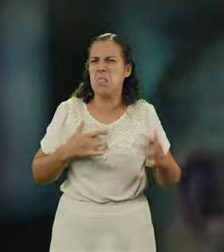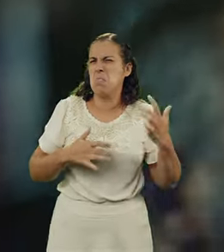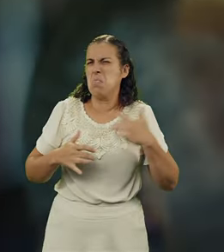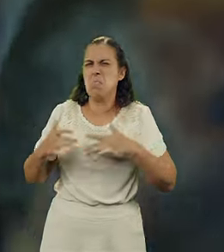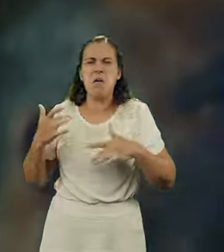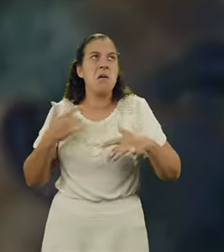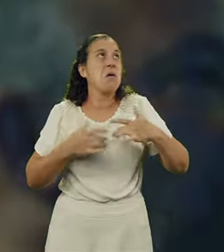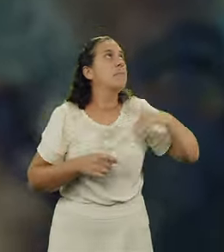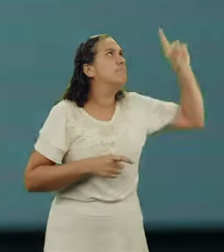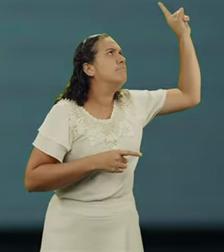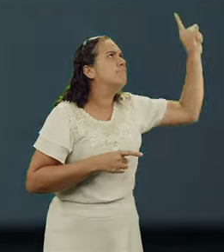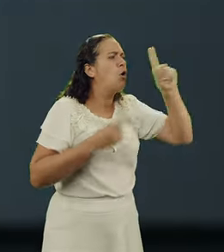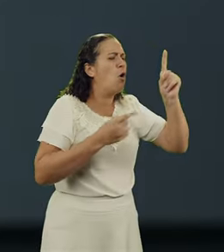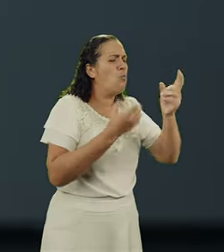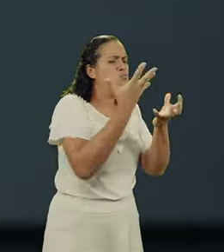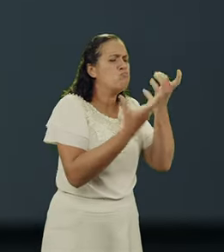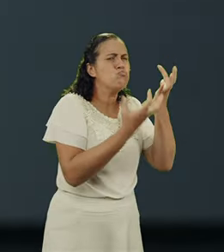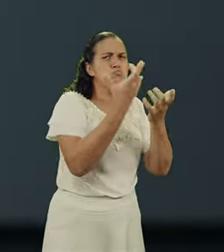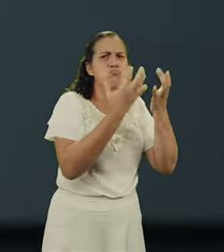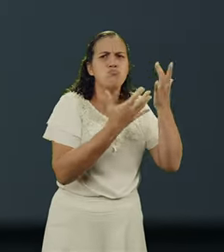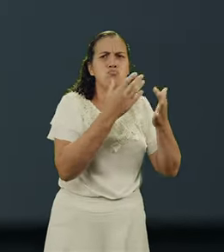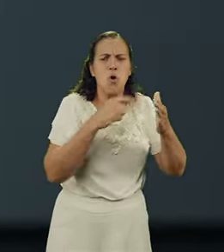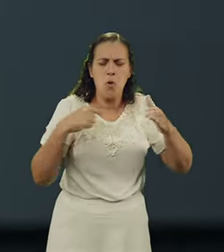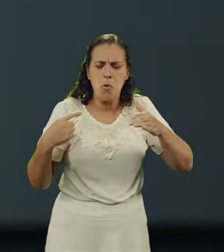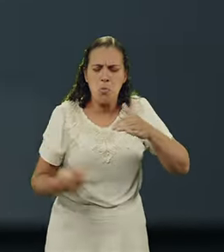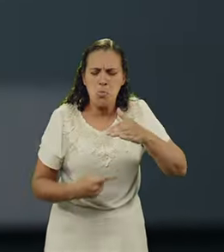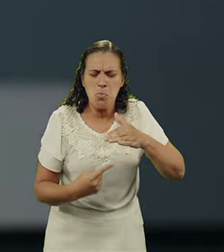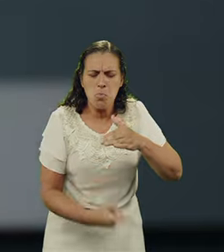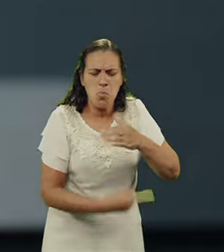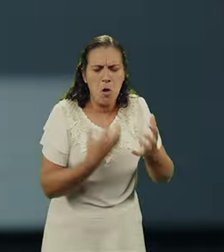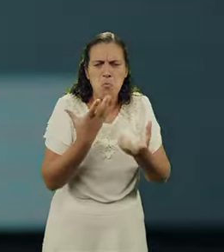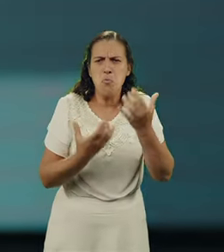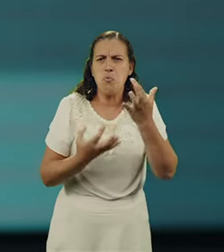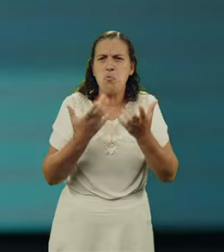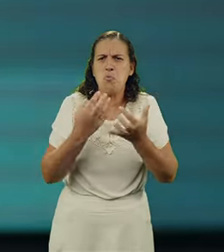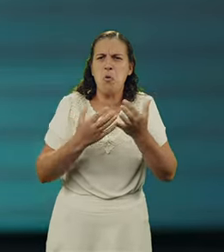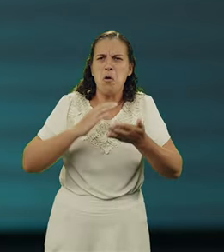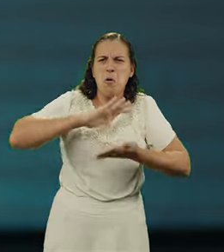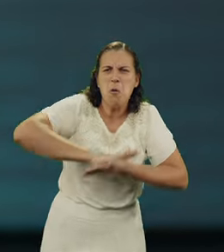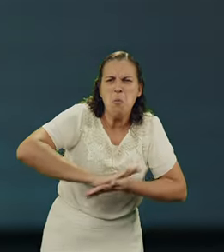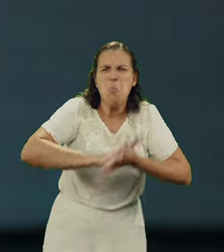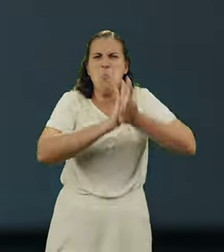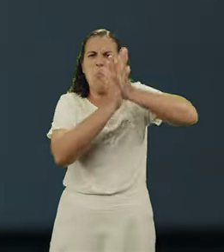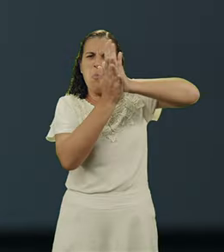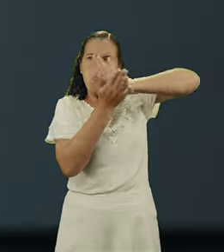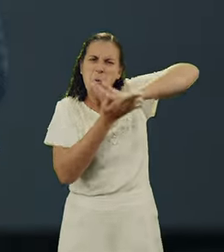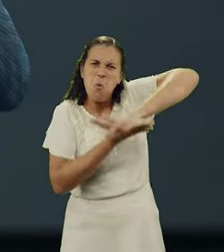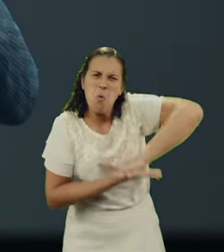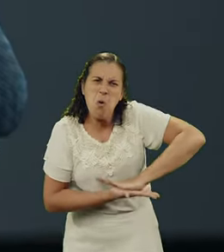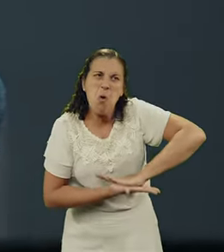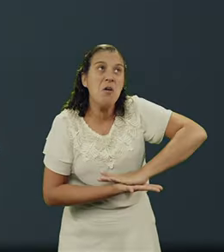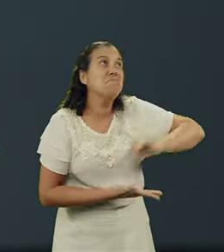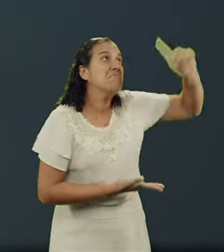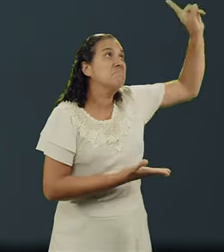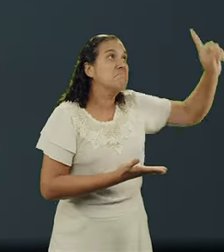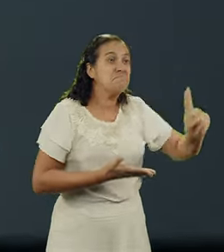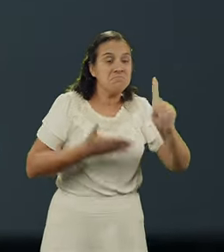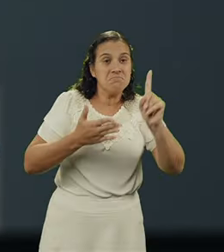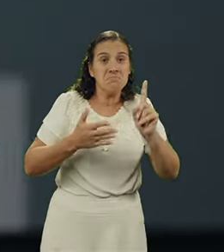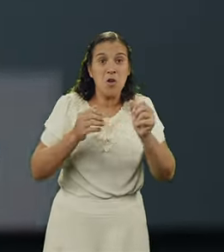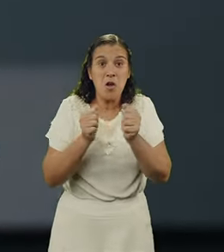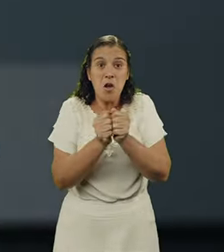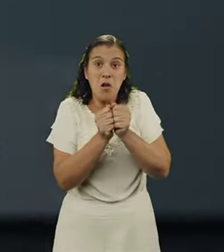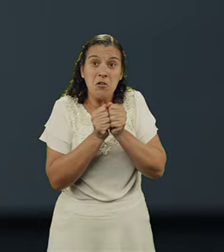Fogo na seara do inimigo. Você toca fogo na seara do inimigo. Porque Jesus está contigo.